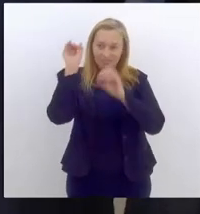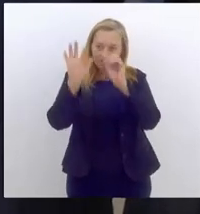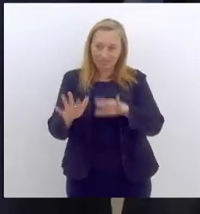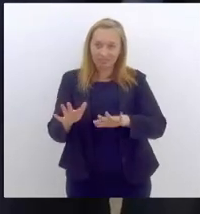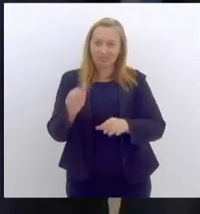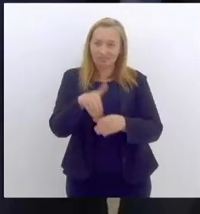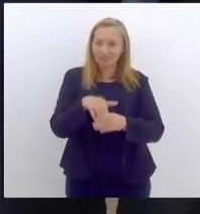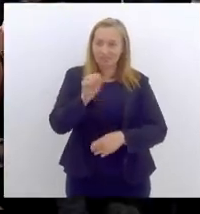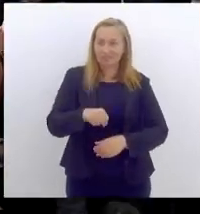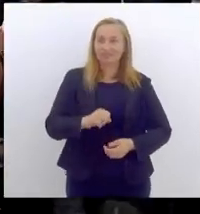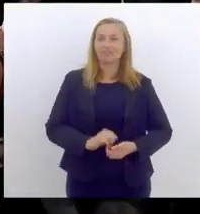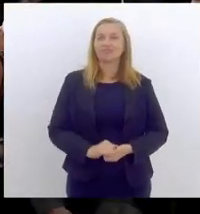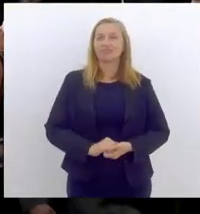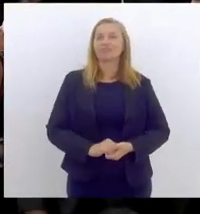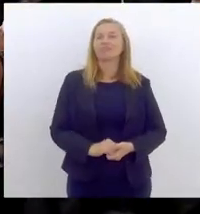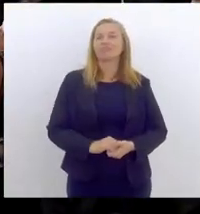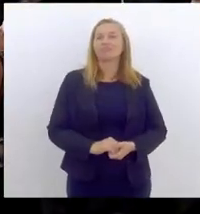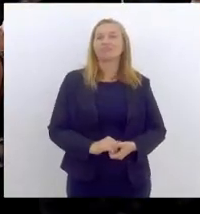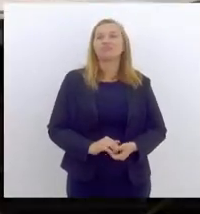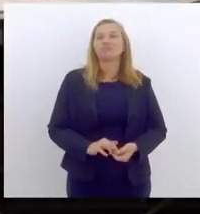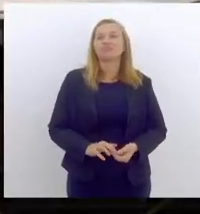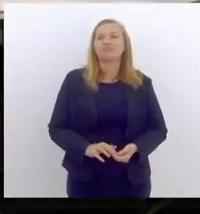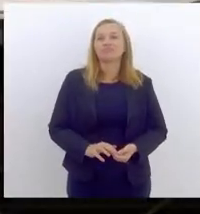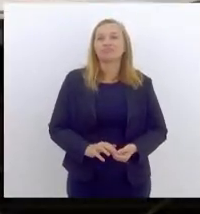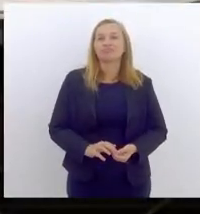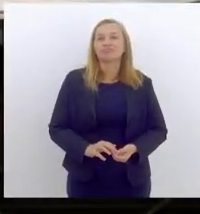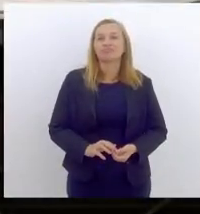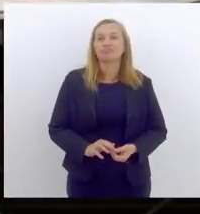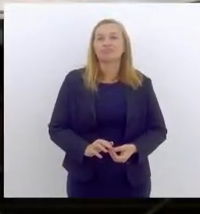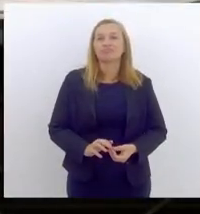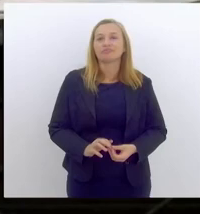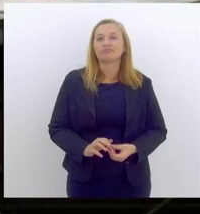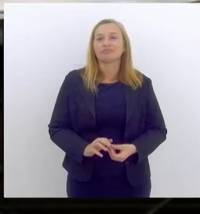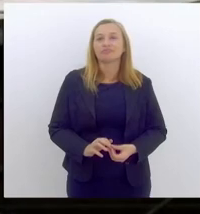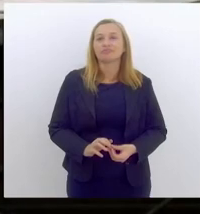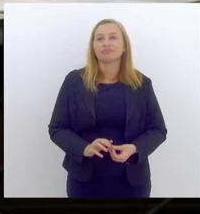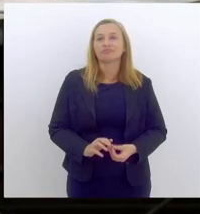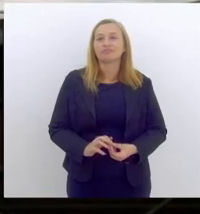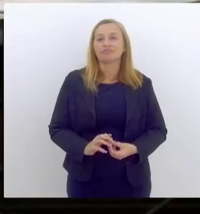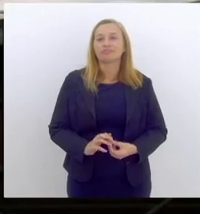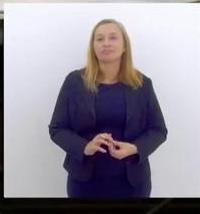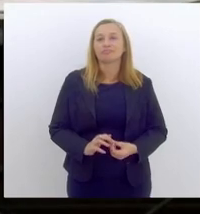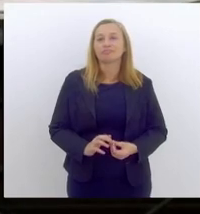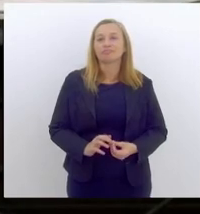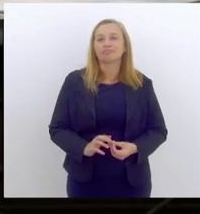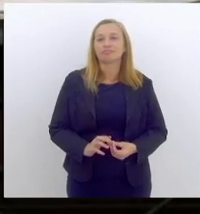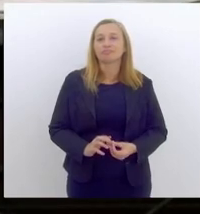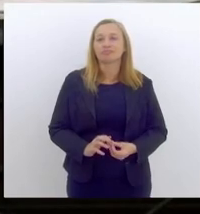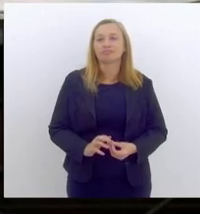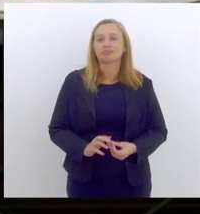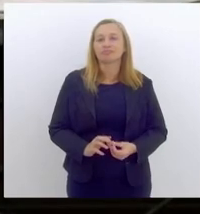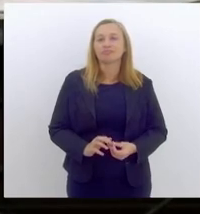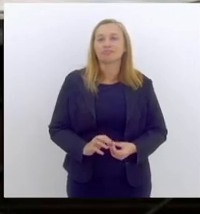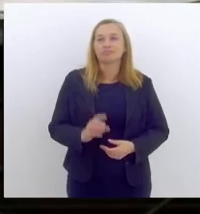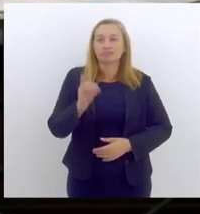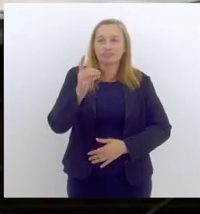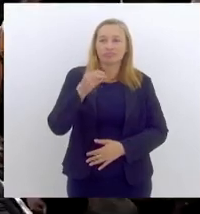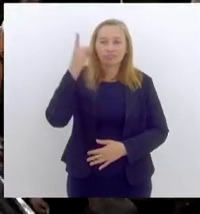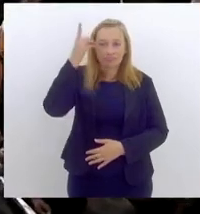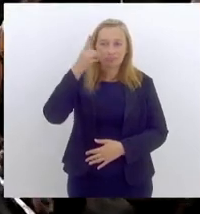sim. Deputado Felipe Soares vota sim. Deputado Filipinho Ravis.